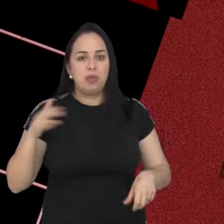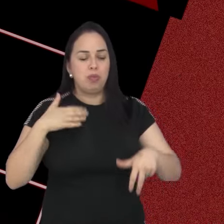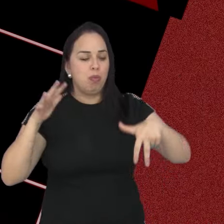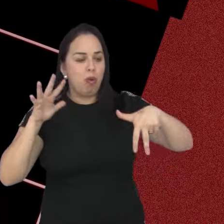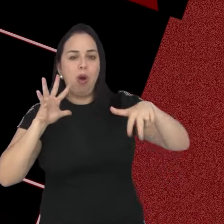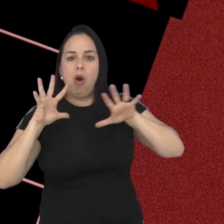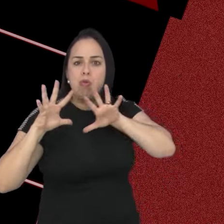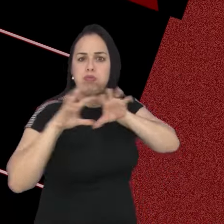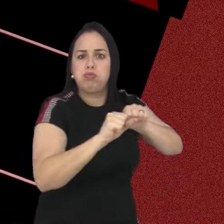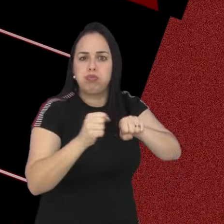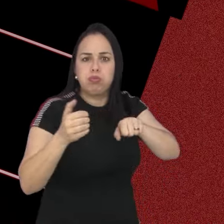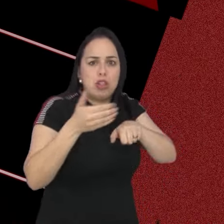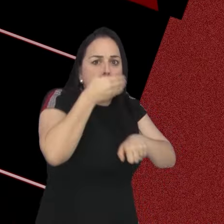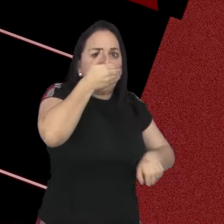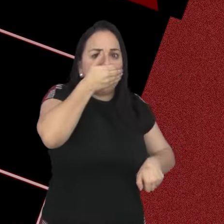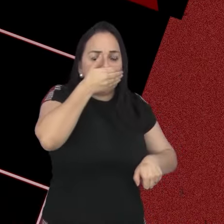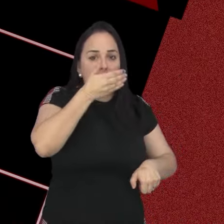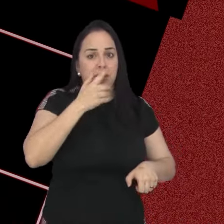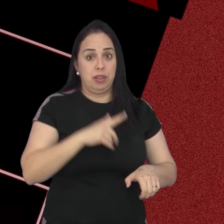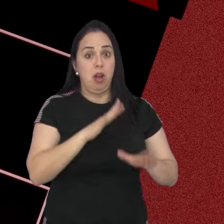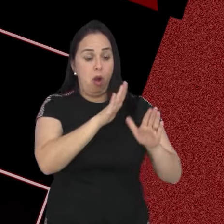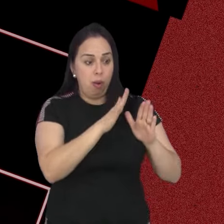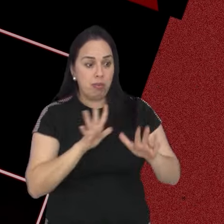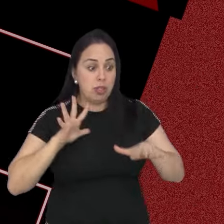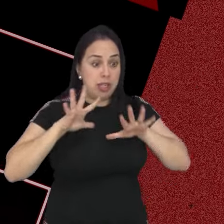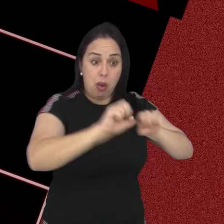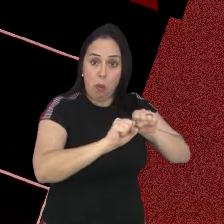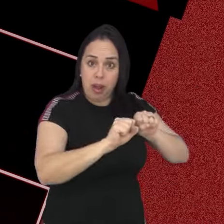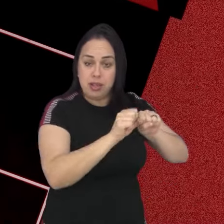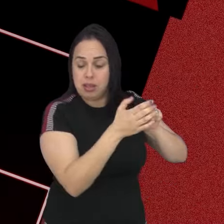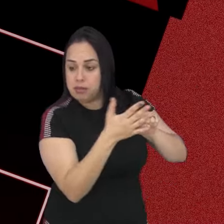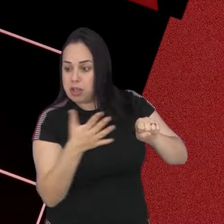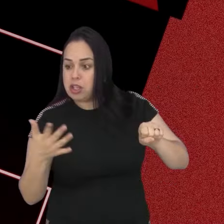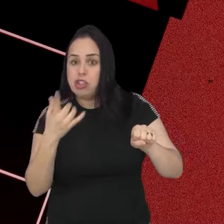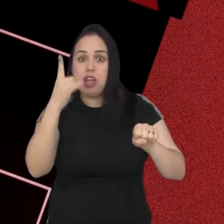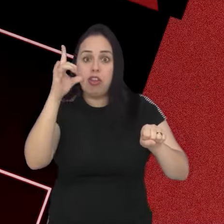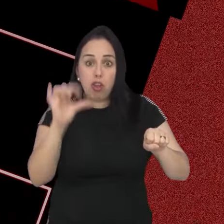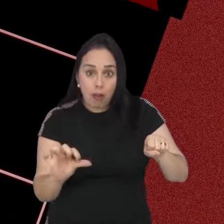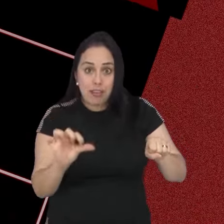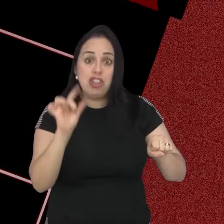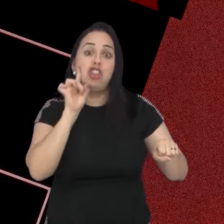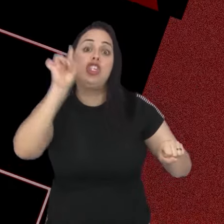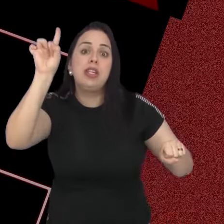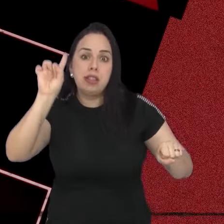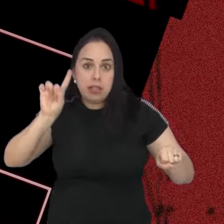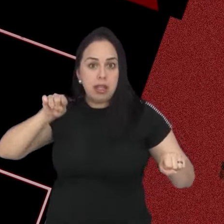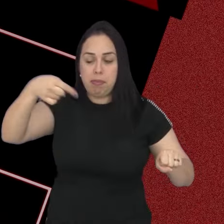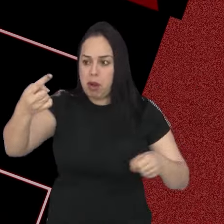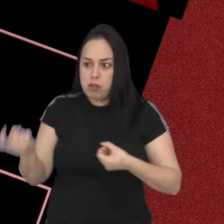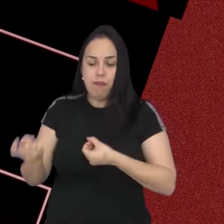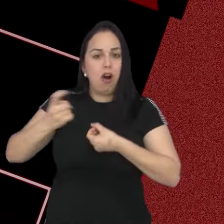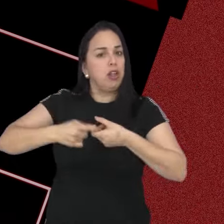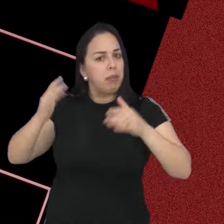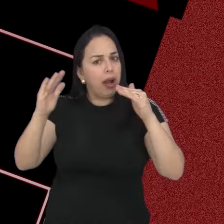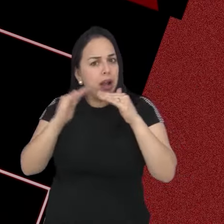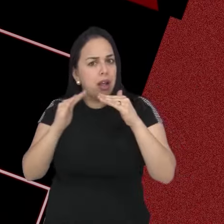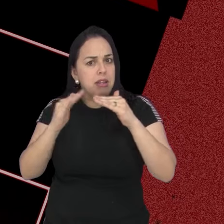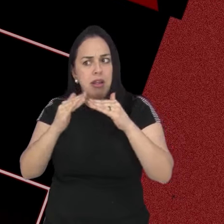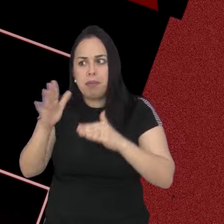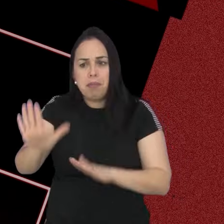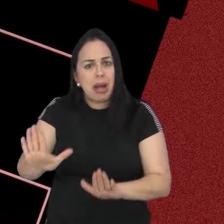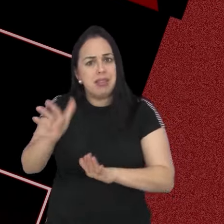um misterioso sequestro, o exemplar Yoo-Sok retorna para casa sem memória e